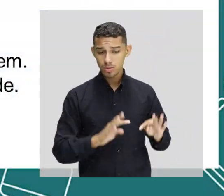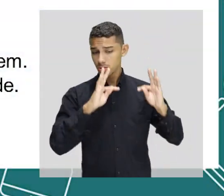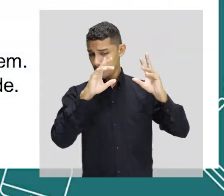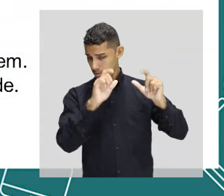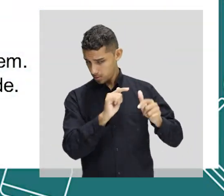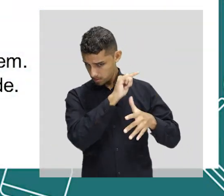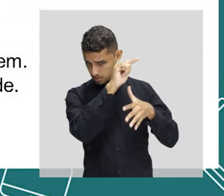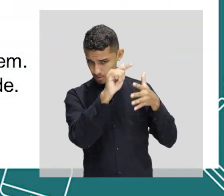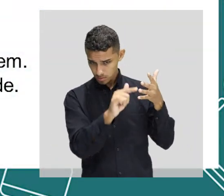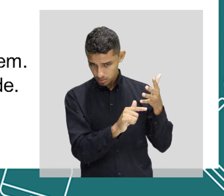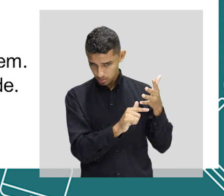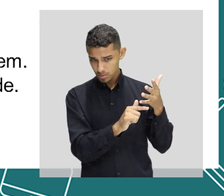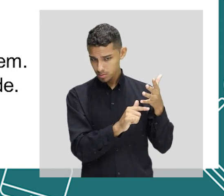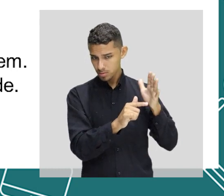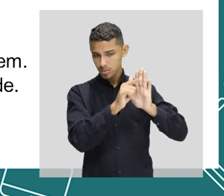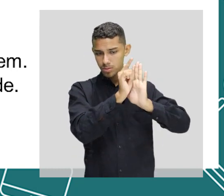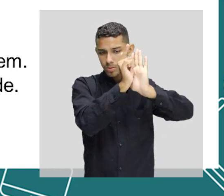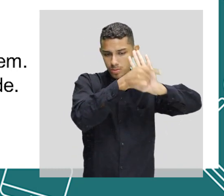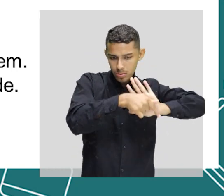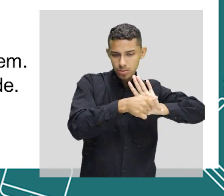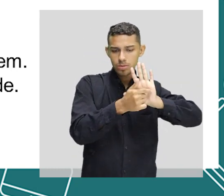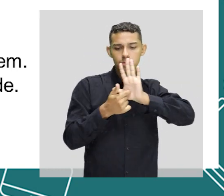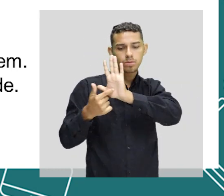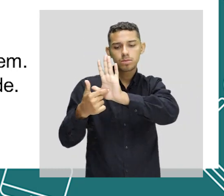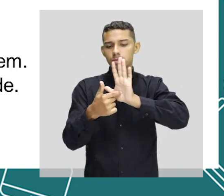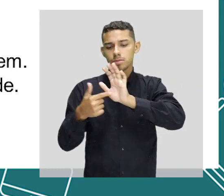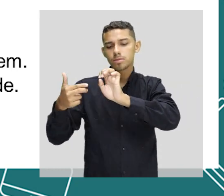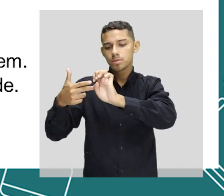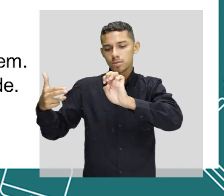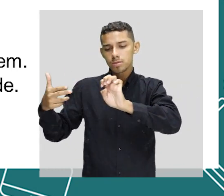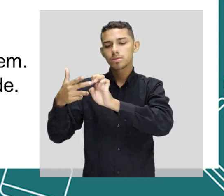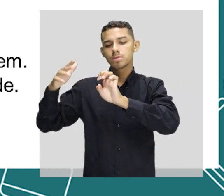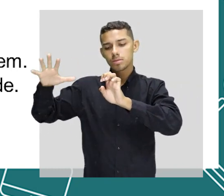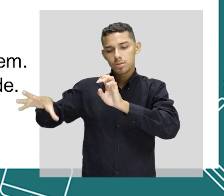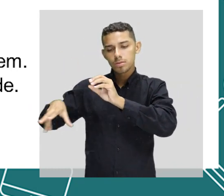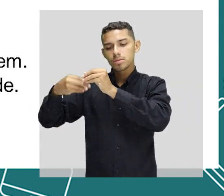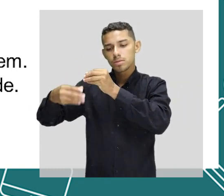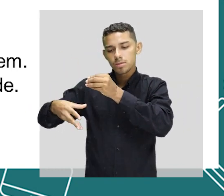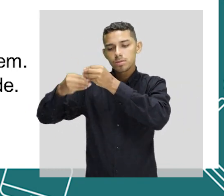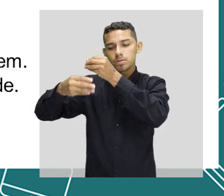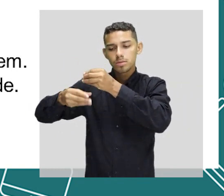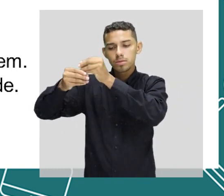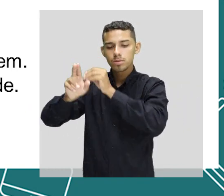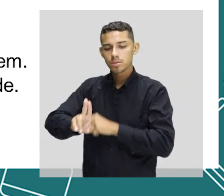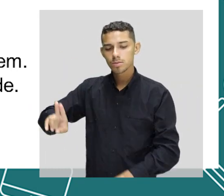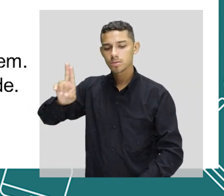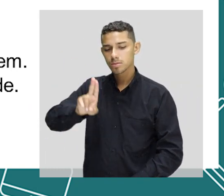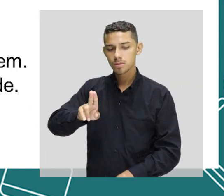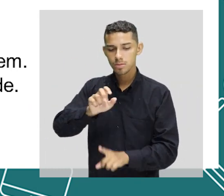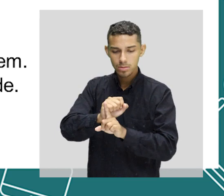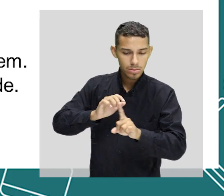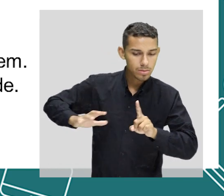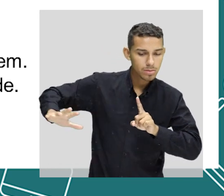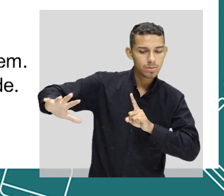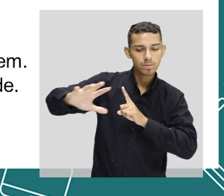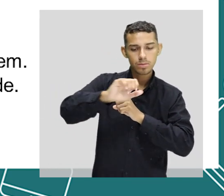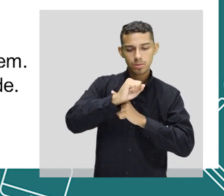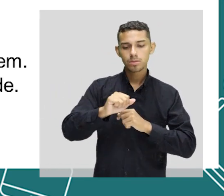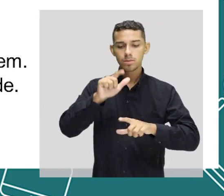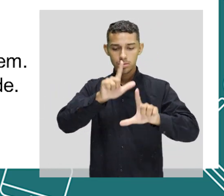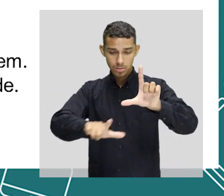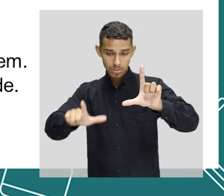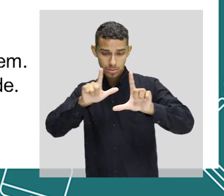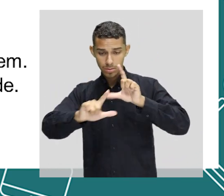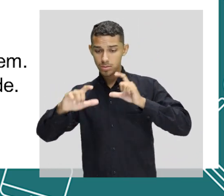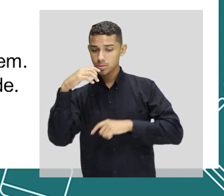Todo gênero apresenta elementos constitutivos que condicionam seu uso em sociedade. A letra de